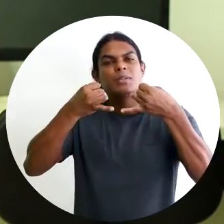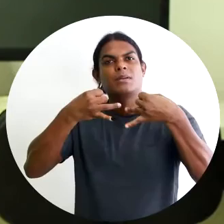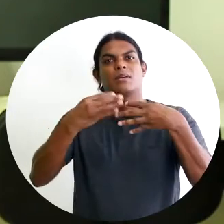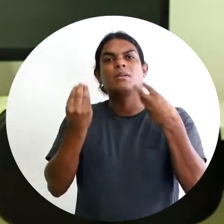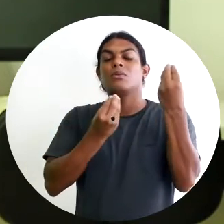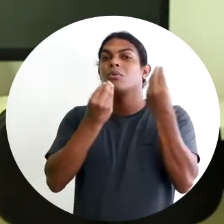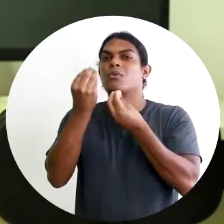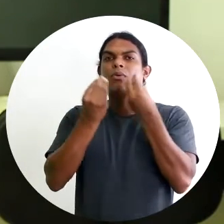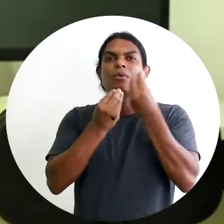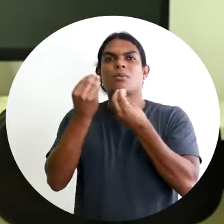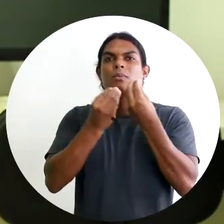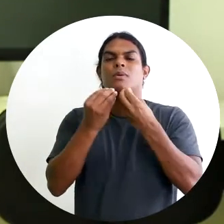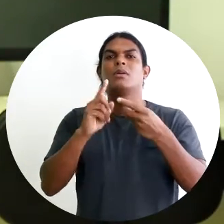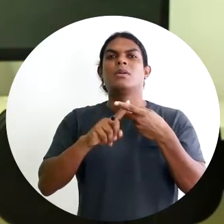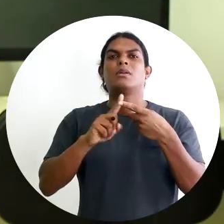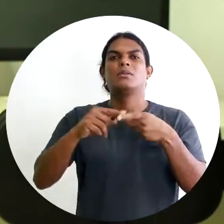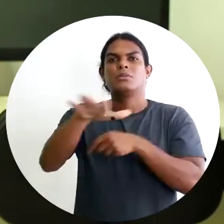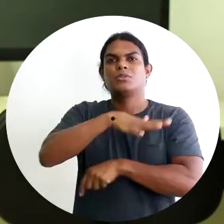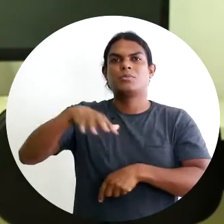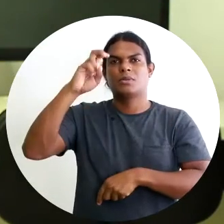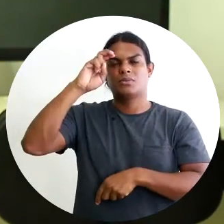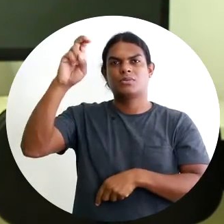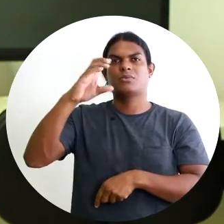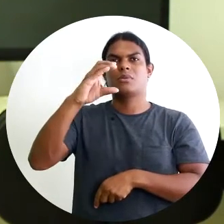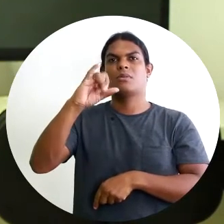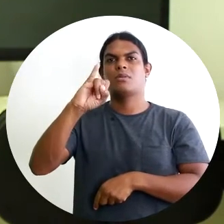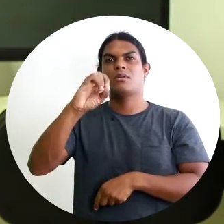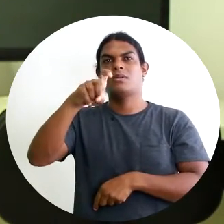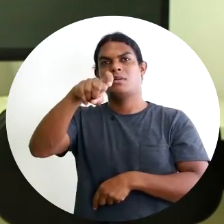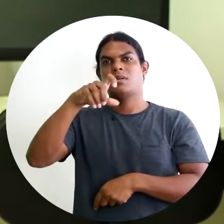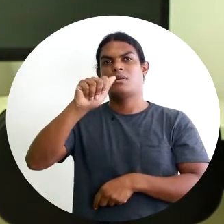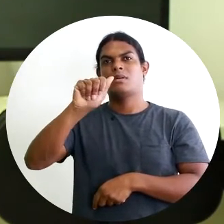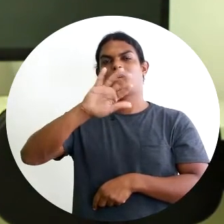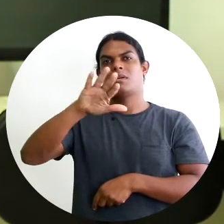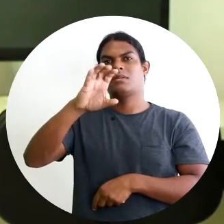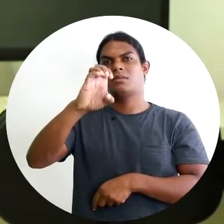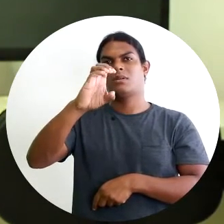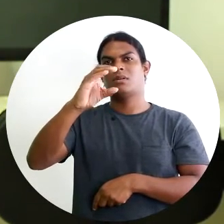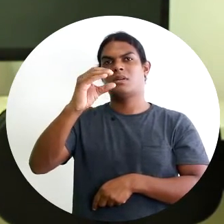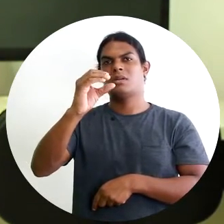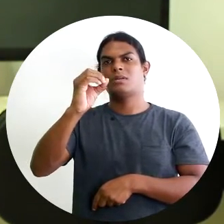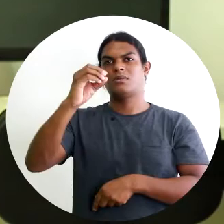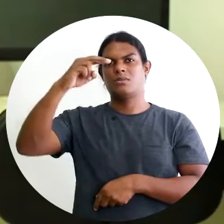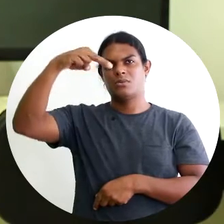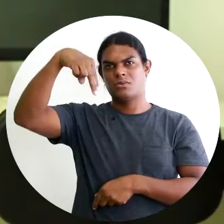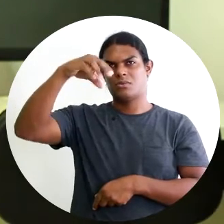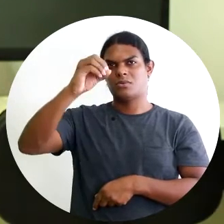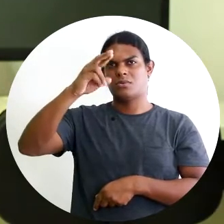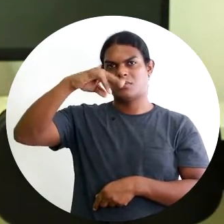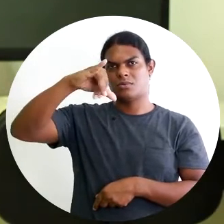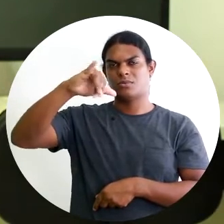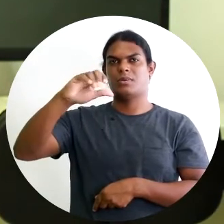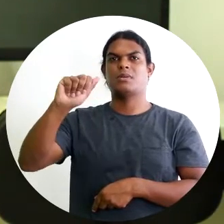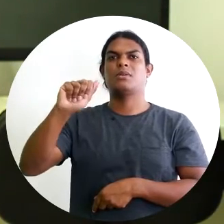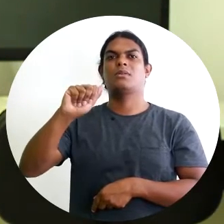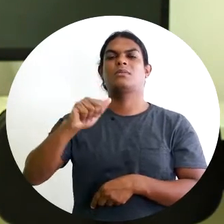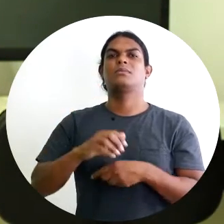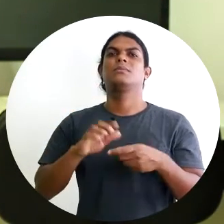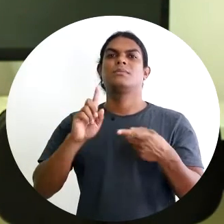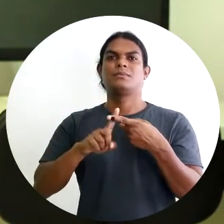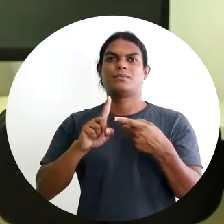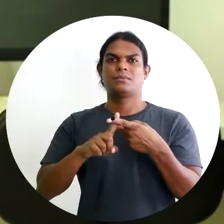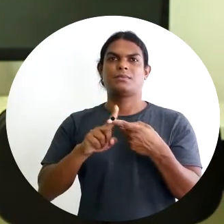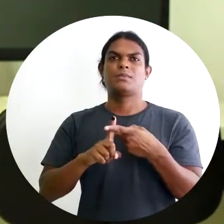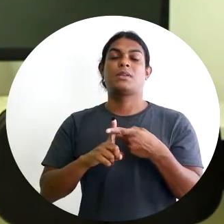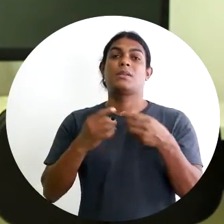Caixa Econômica Cultural e outros espaços, porque o importante para o deficiente visual é você descrever os espaços que você está